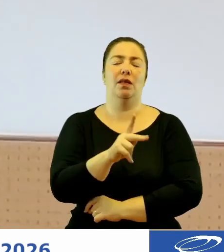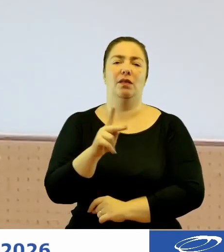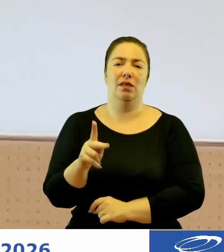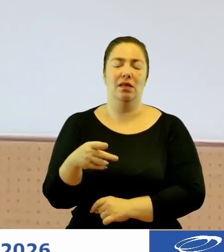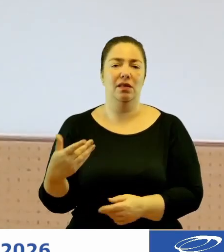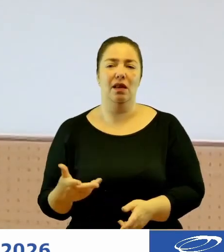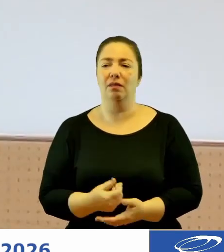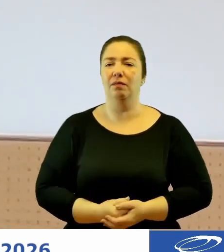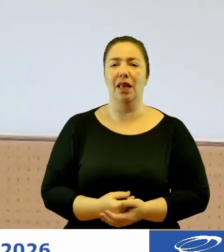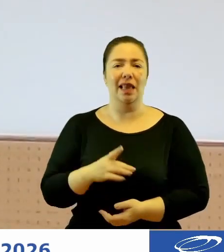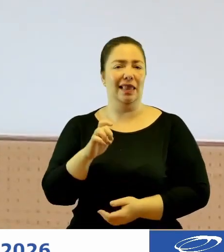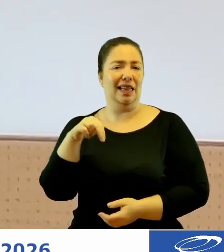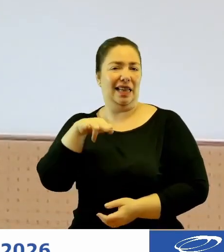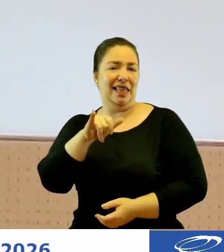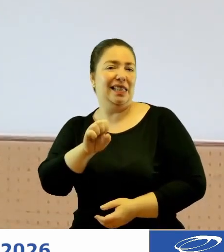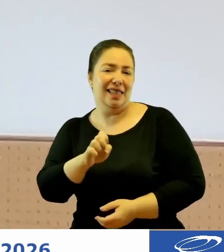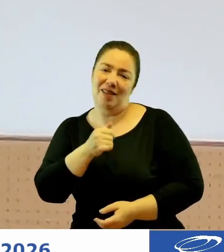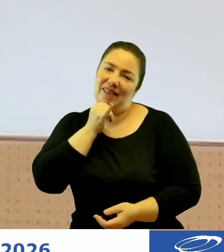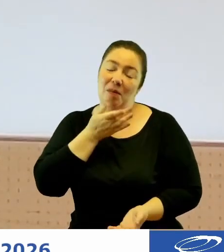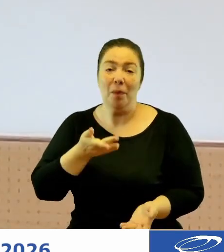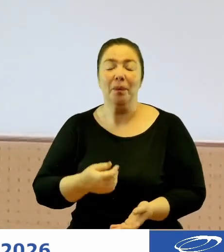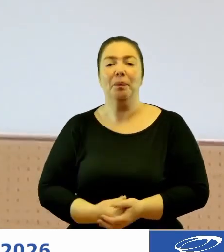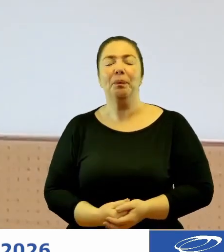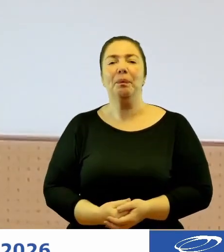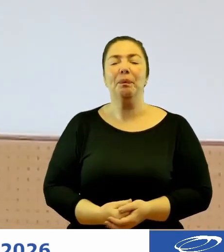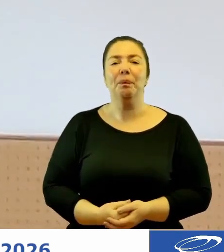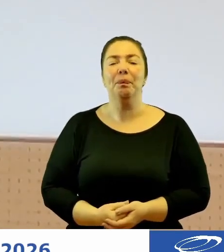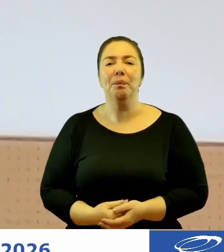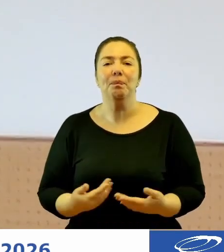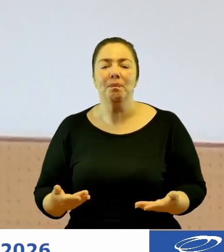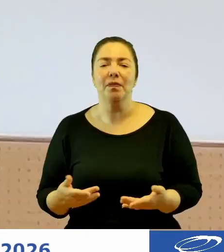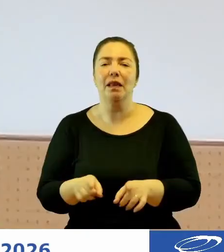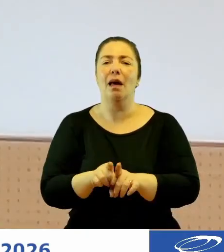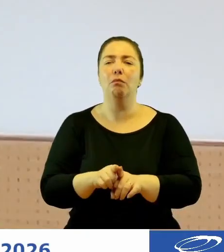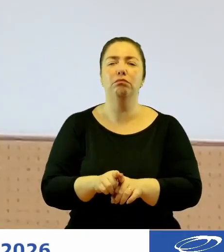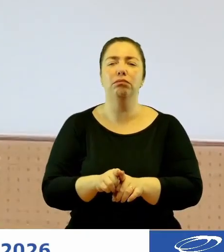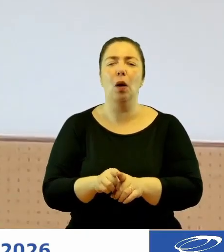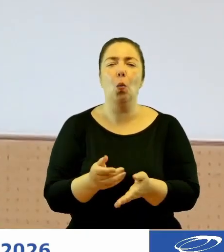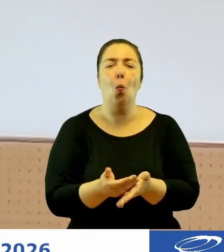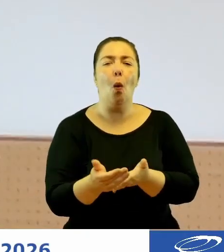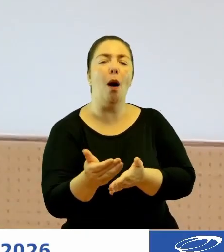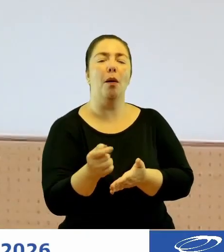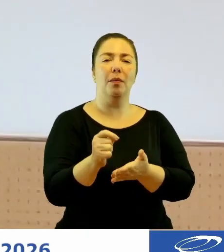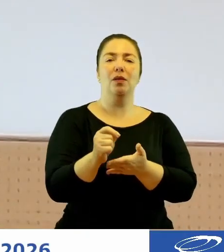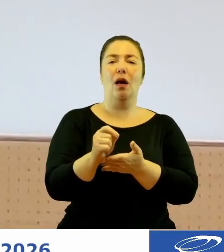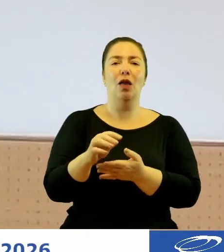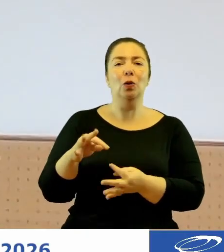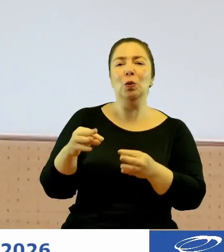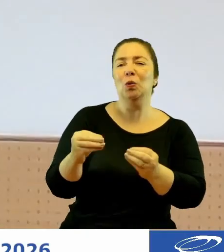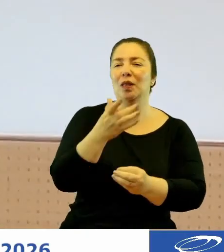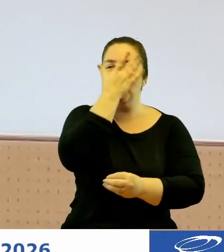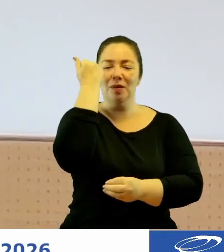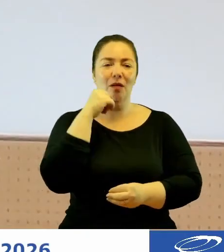Marangoni aqui nessa casa, que também foi o pilar maior de todo mundo que resolveu seguir nessa área de infecção musculoesquelética